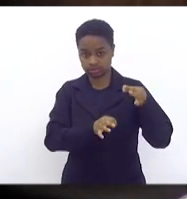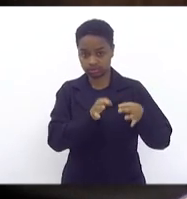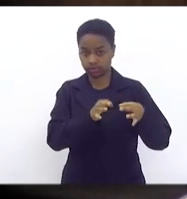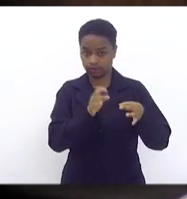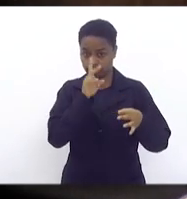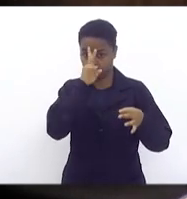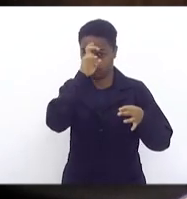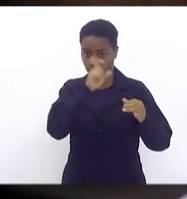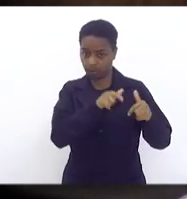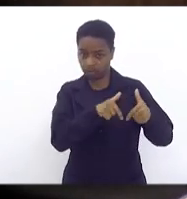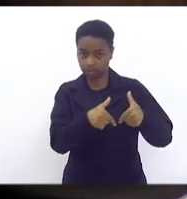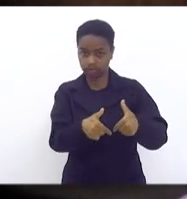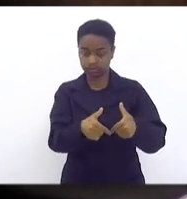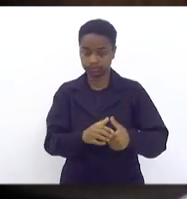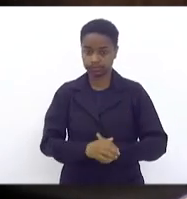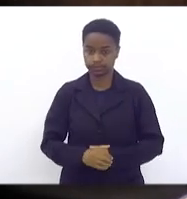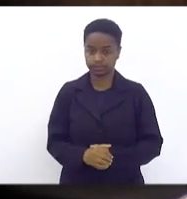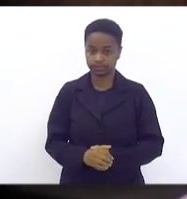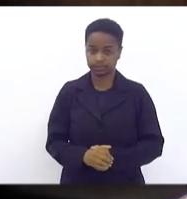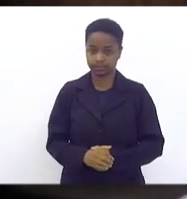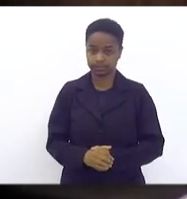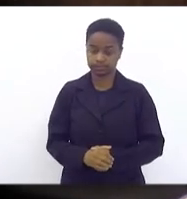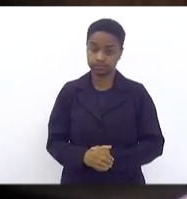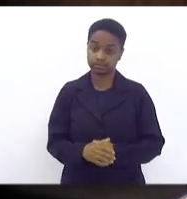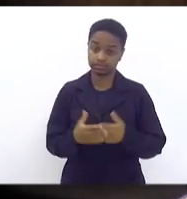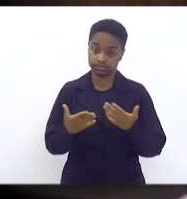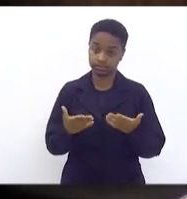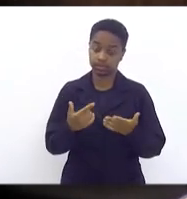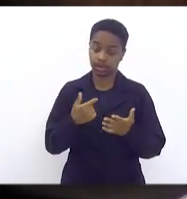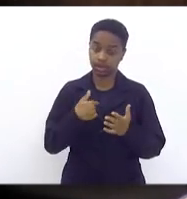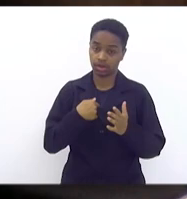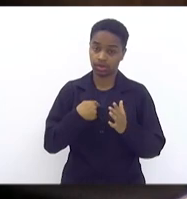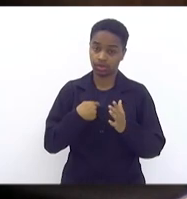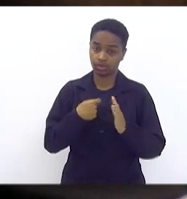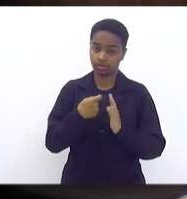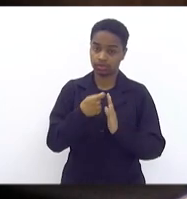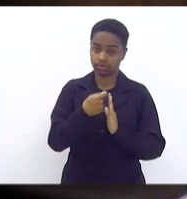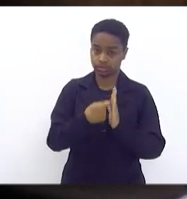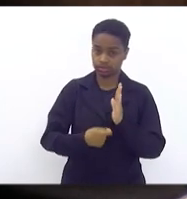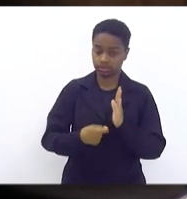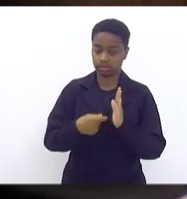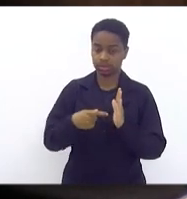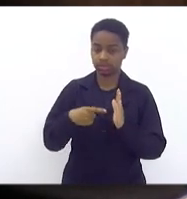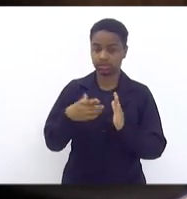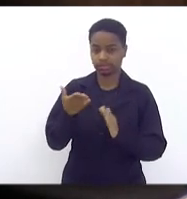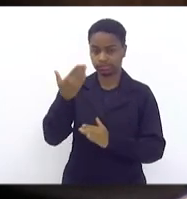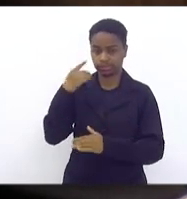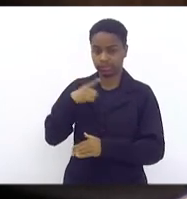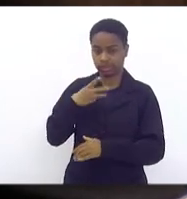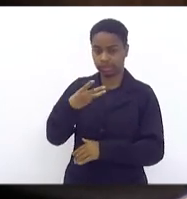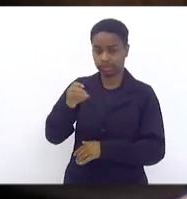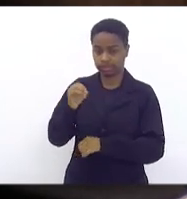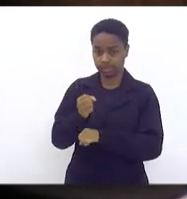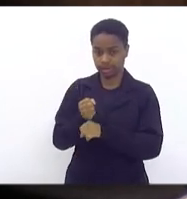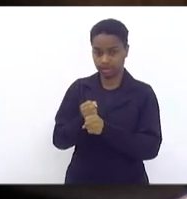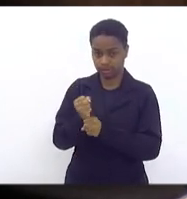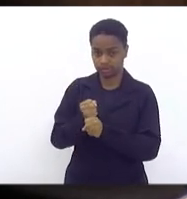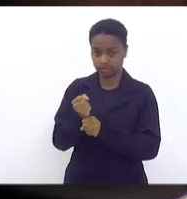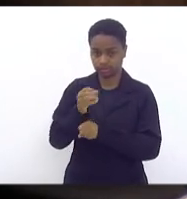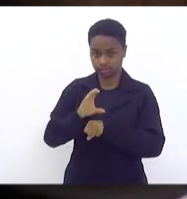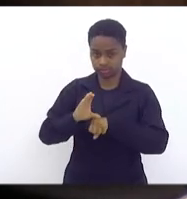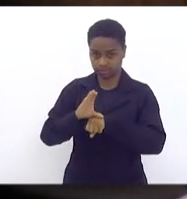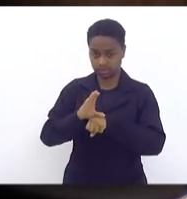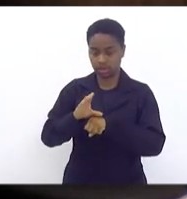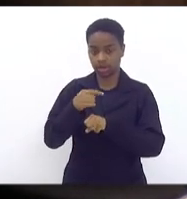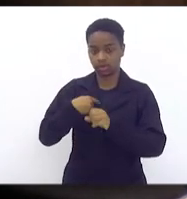porque eh e e curiosamente eu escrevi Quando a constituição fez 30 anos eu escrevi um